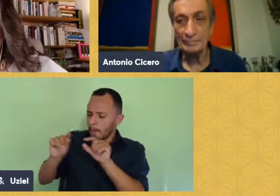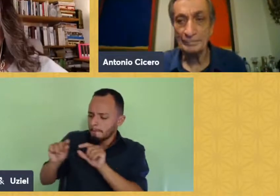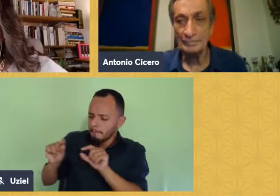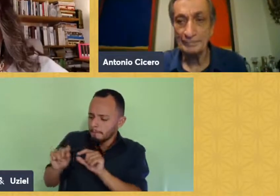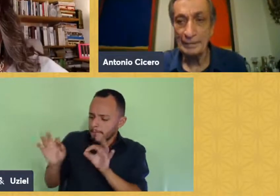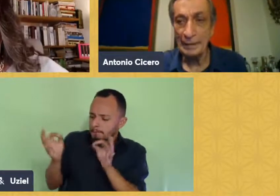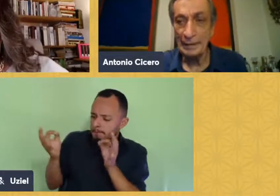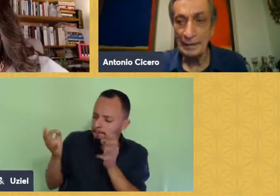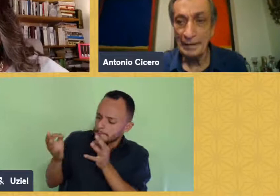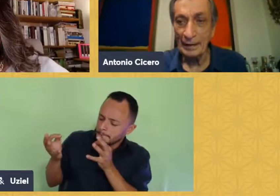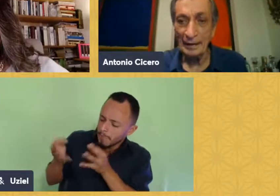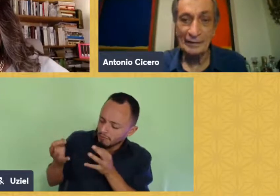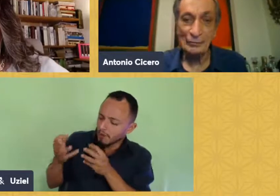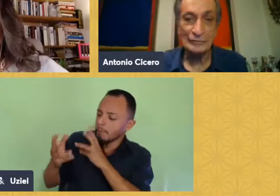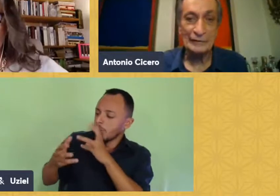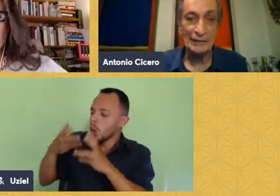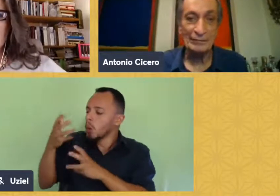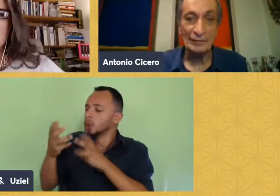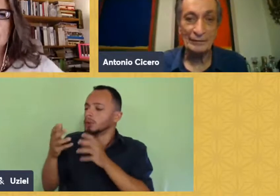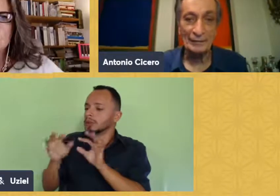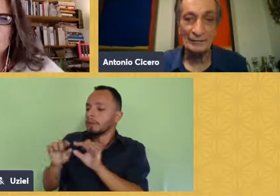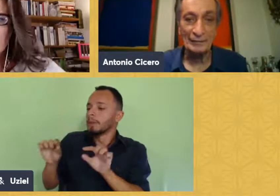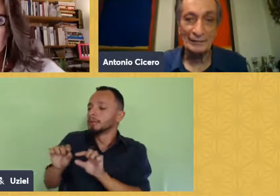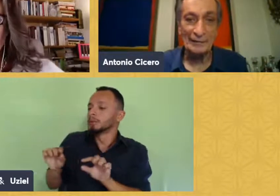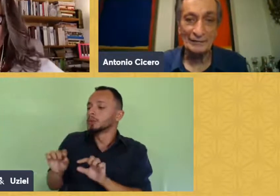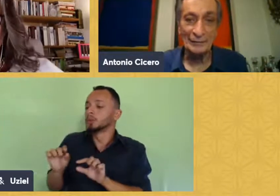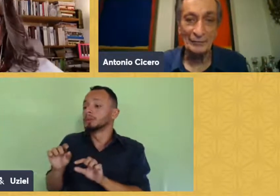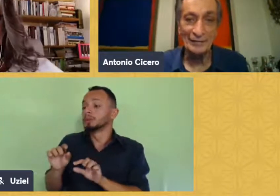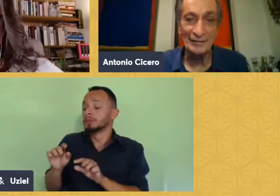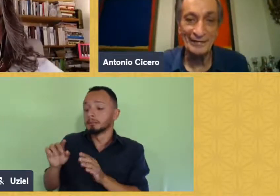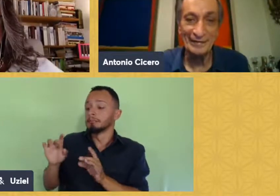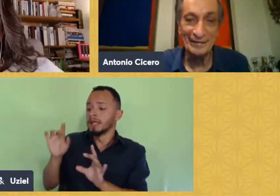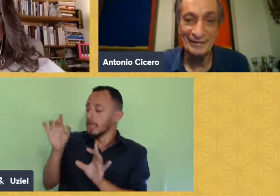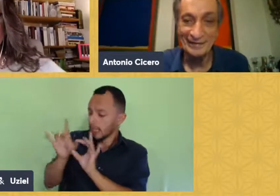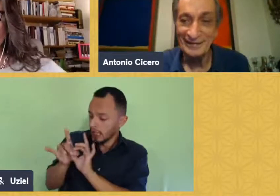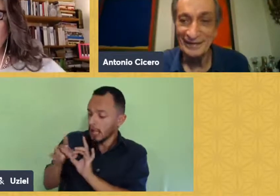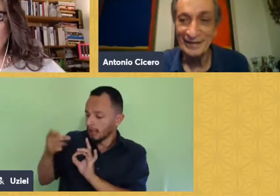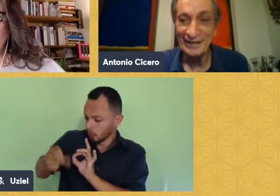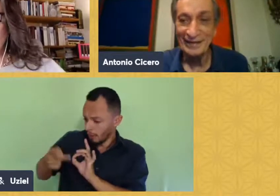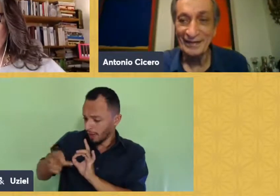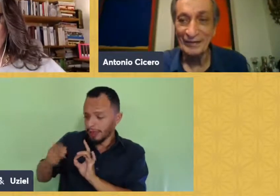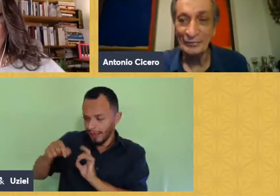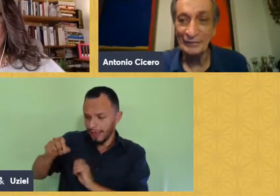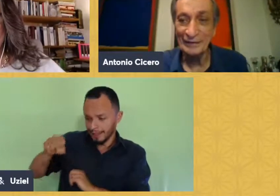Bom, aí eu não sei, eu tenho uma questão.